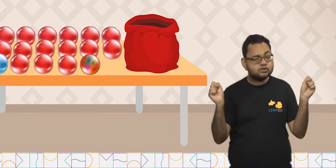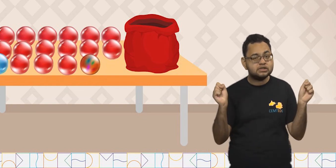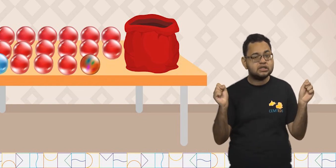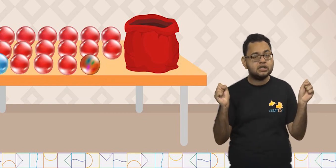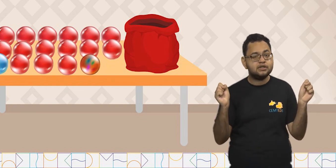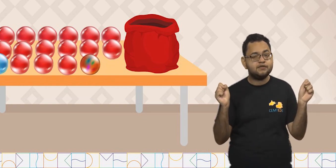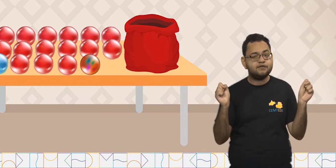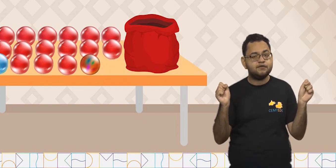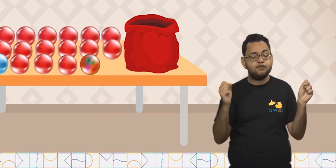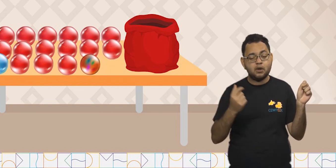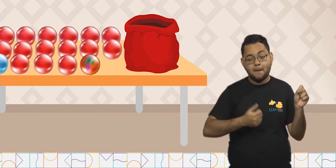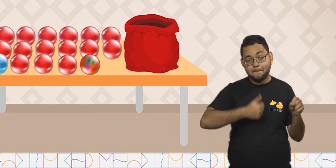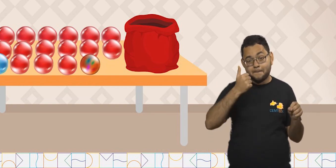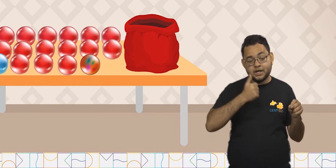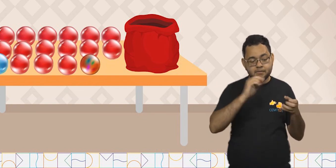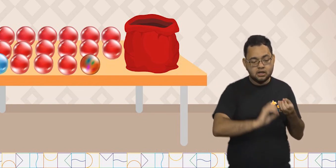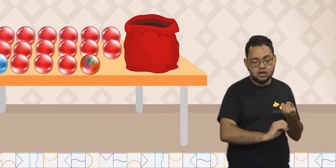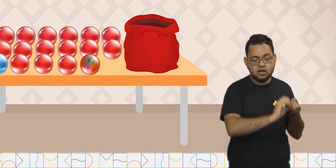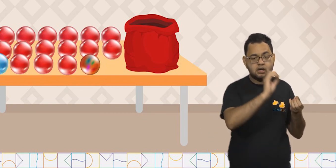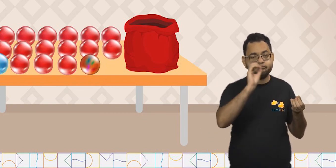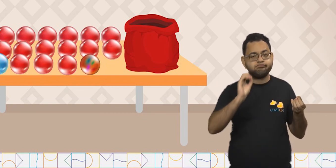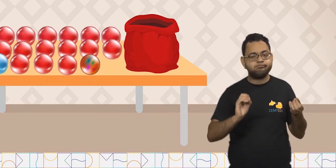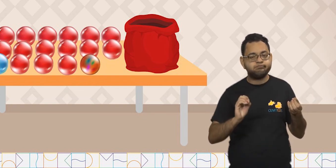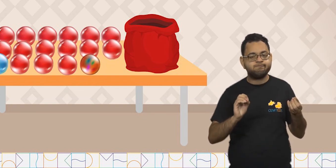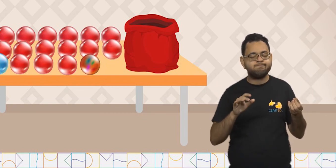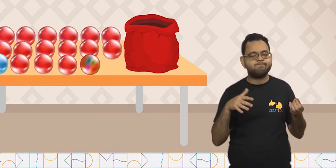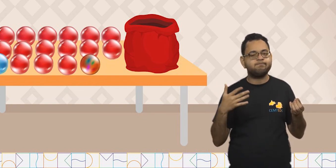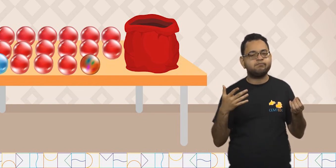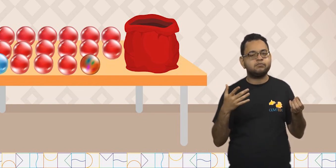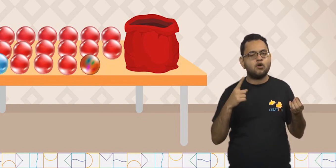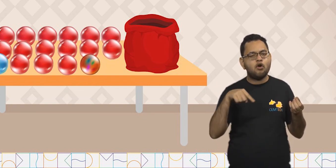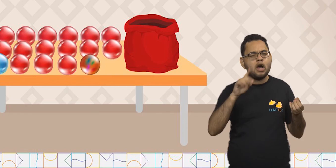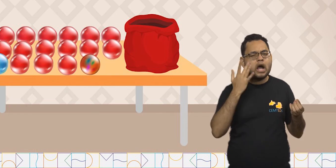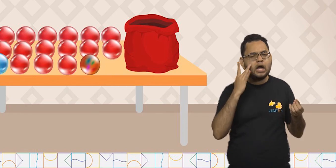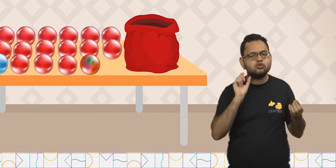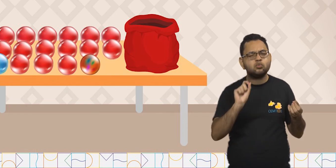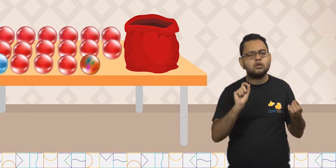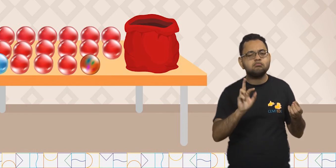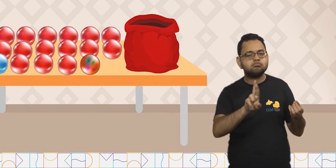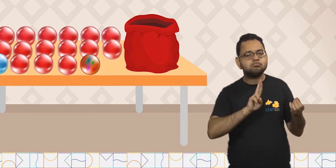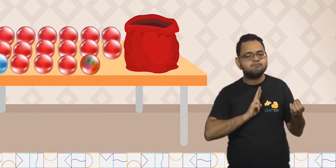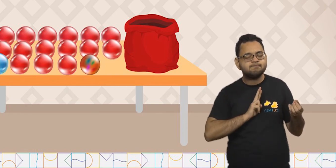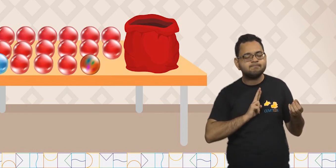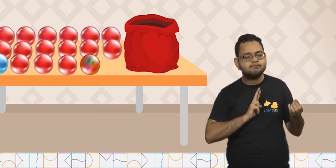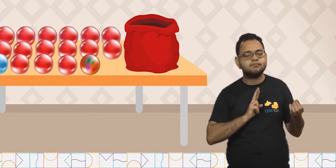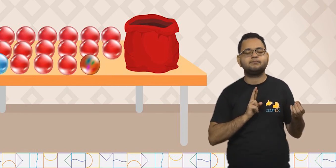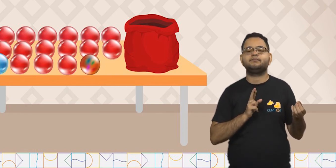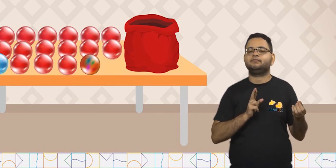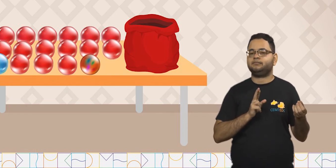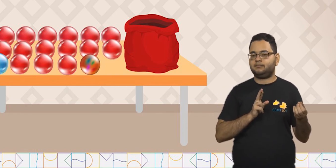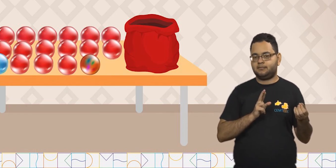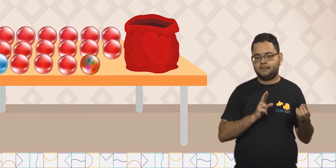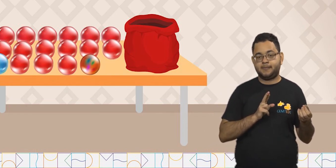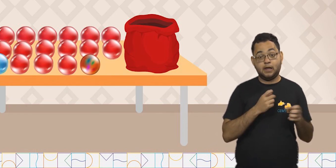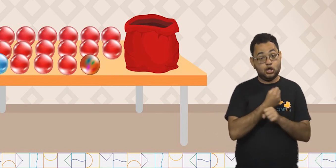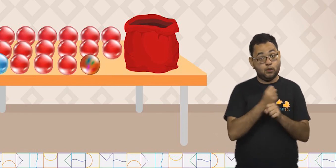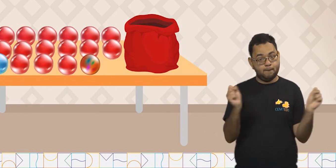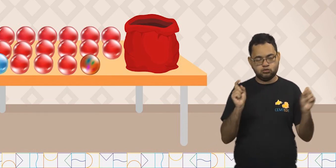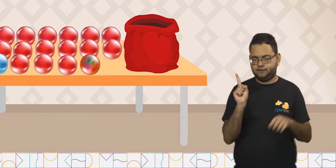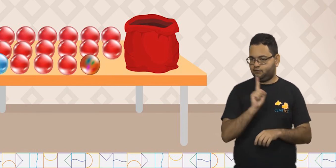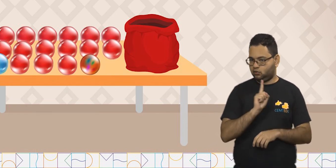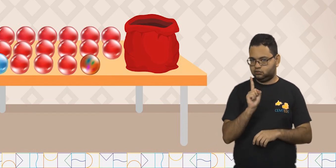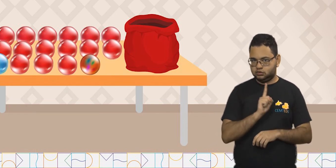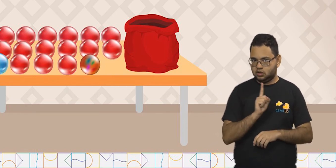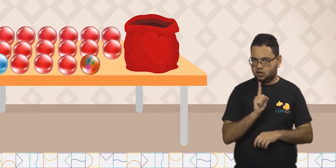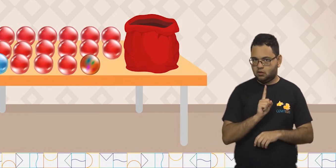não sair na primeira coleta e aí o que vocês acham eles chegam aí Claro que não